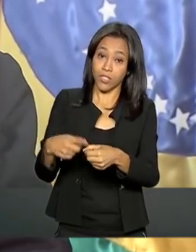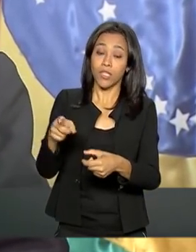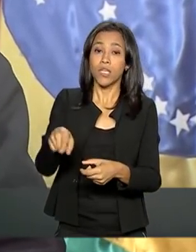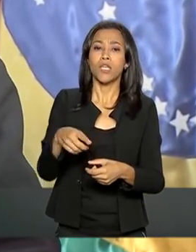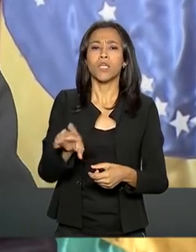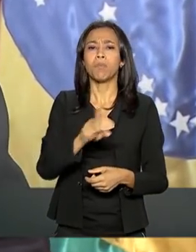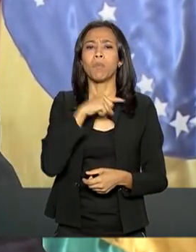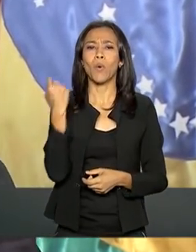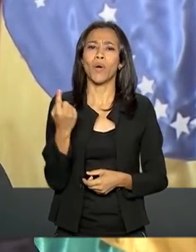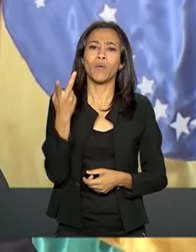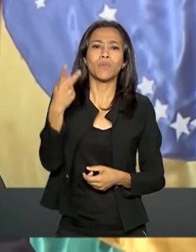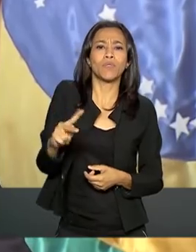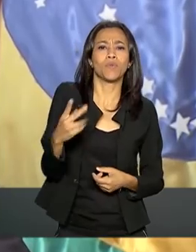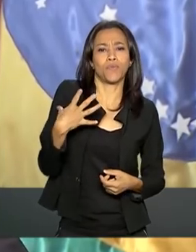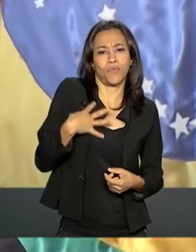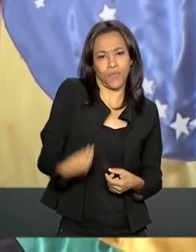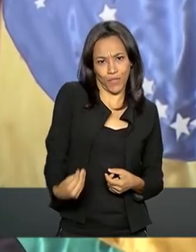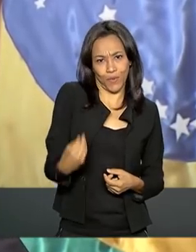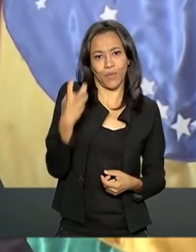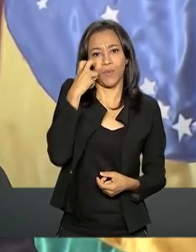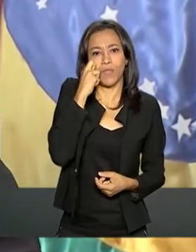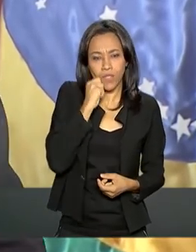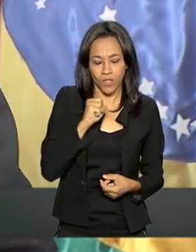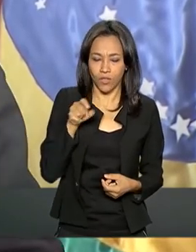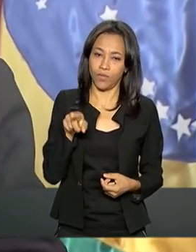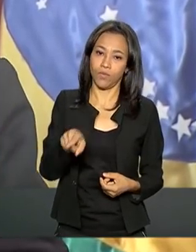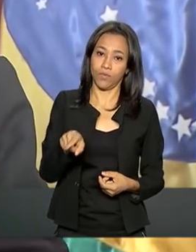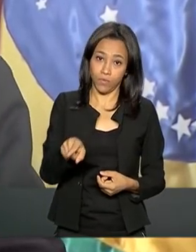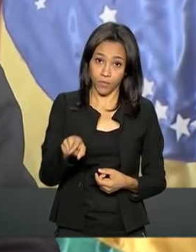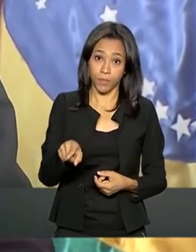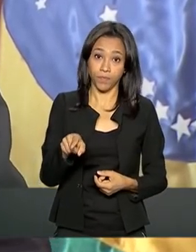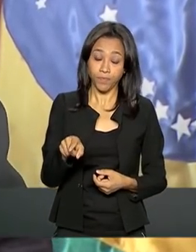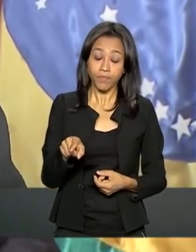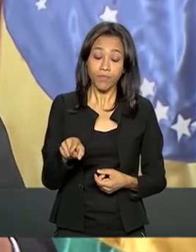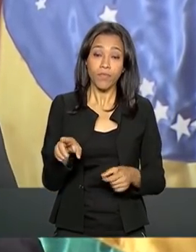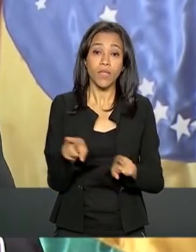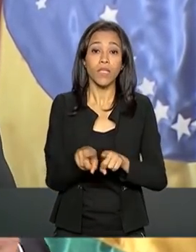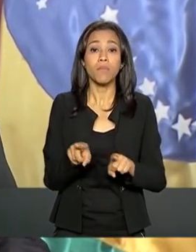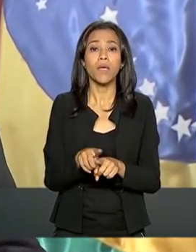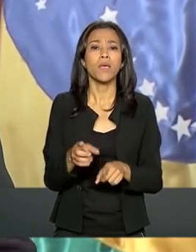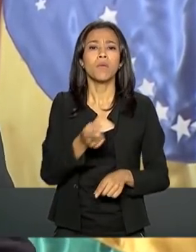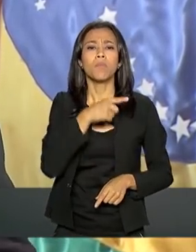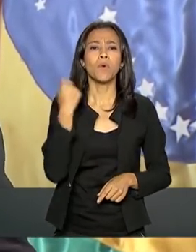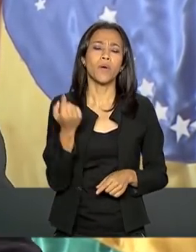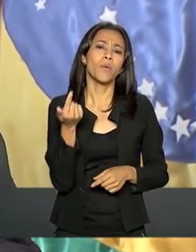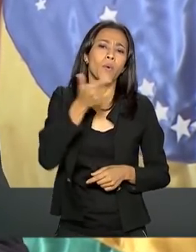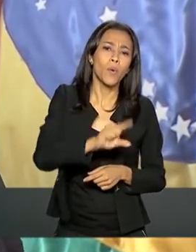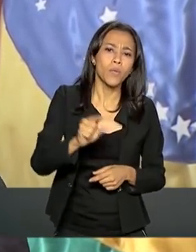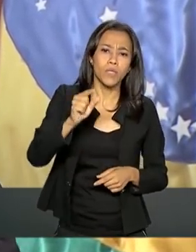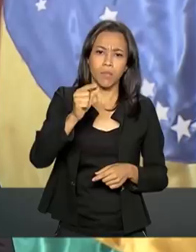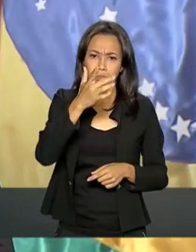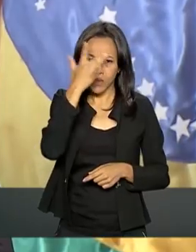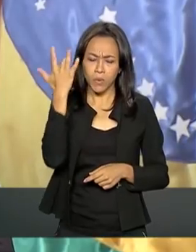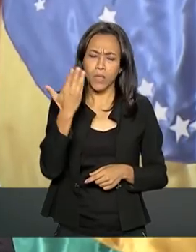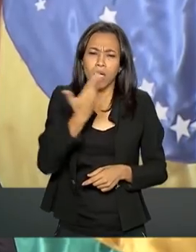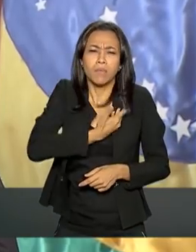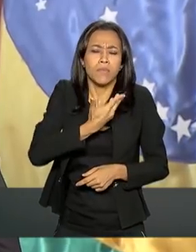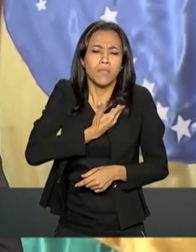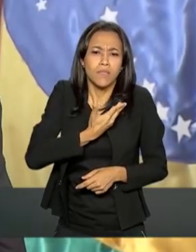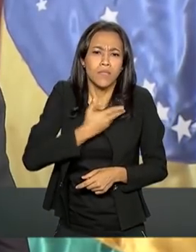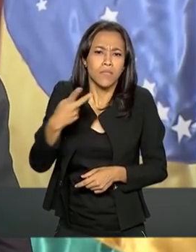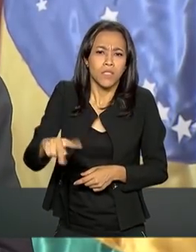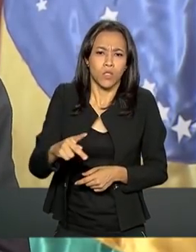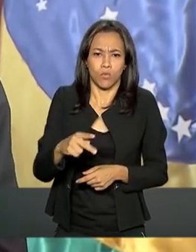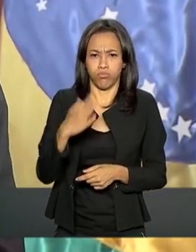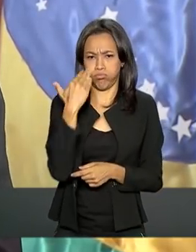seu amado filho adotivo, Jim, e também onde morreu um dos grandes amigos e um grande